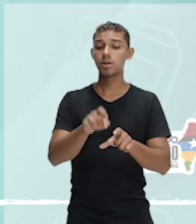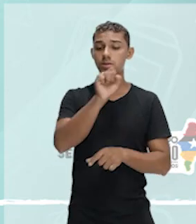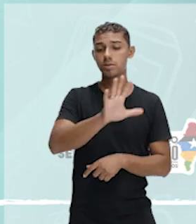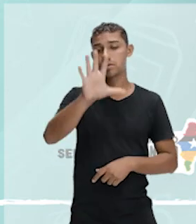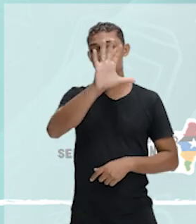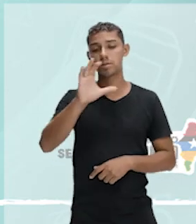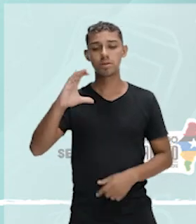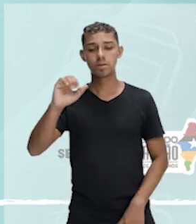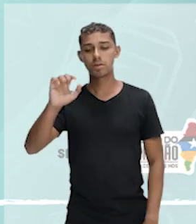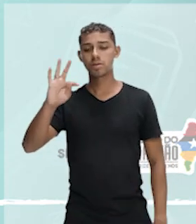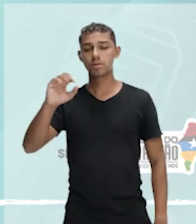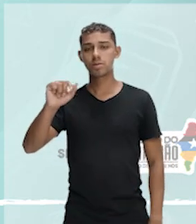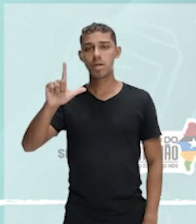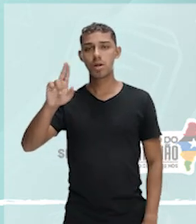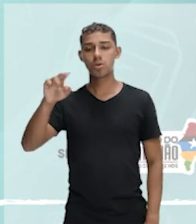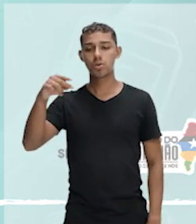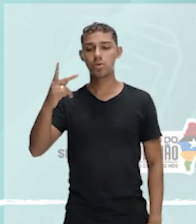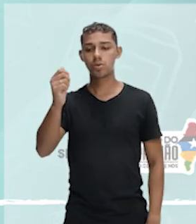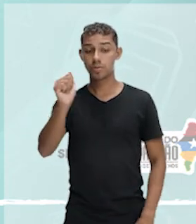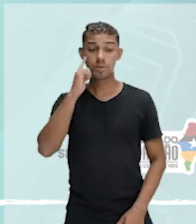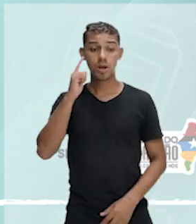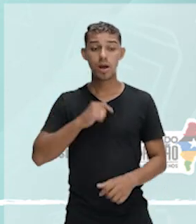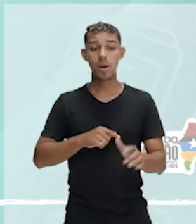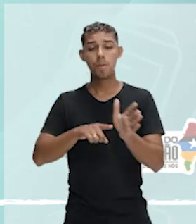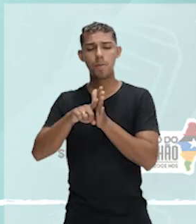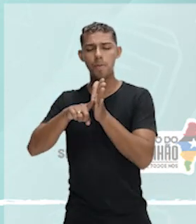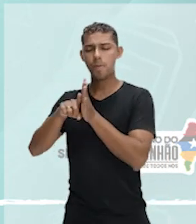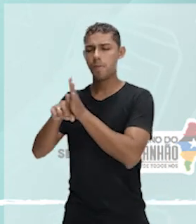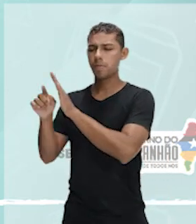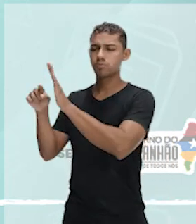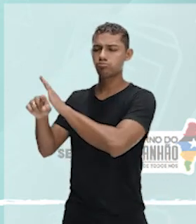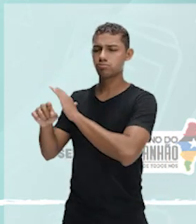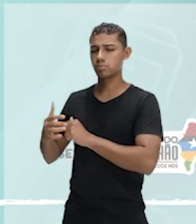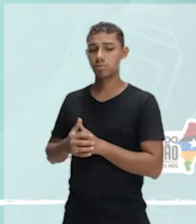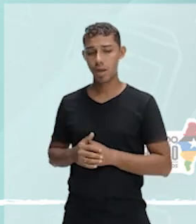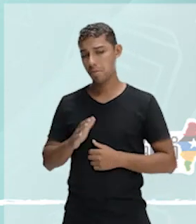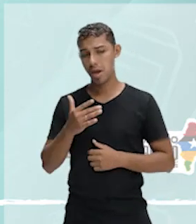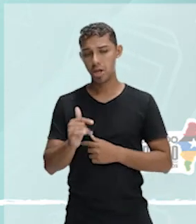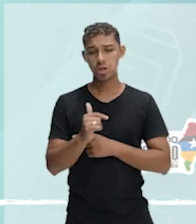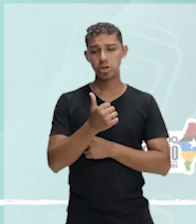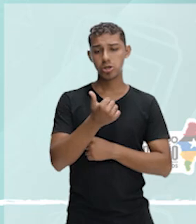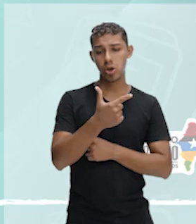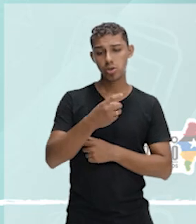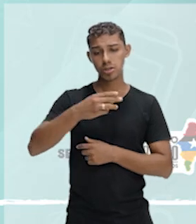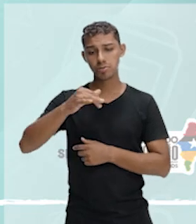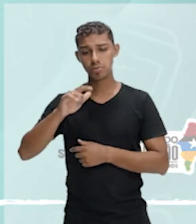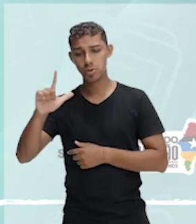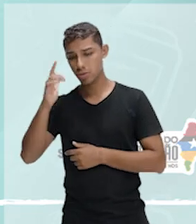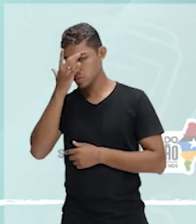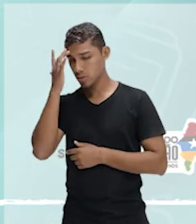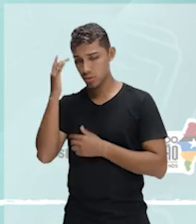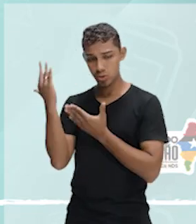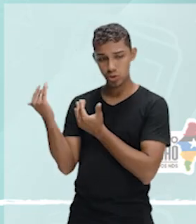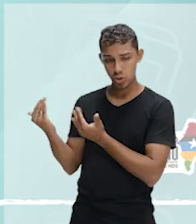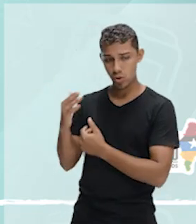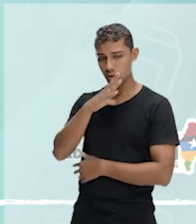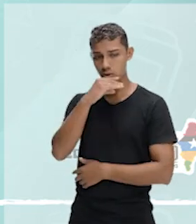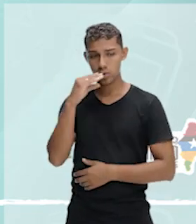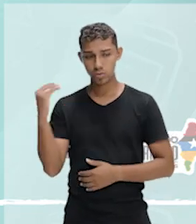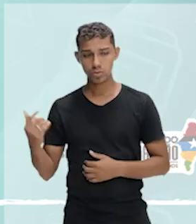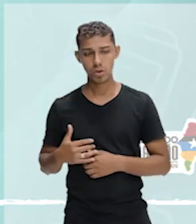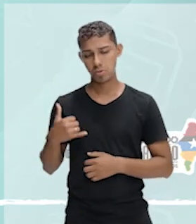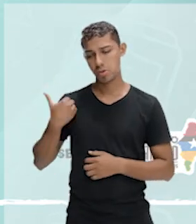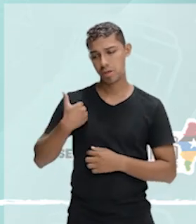uma pesquisa com 2.000 jovens com idades entre 16 e 22 anos, buscou saber o que pensa essa parcela